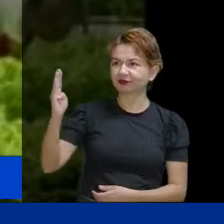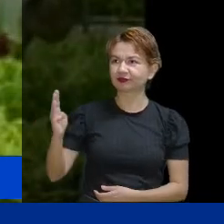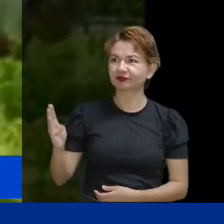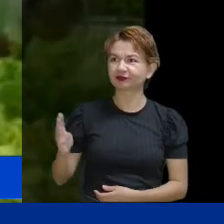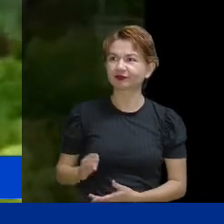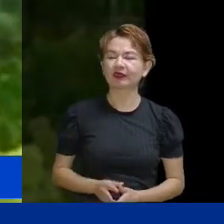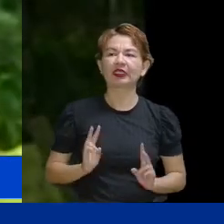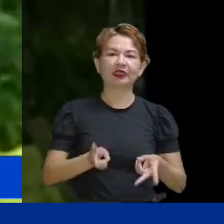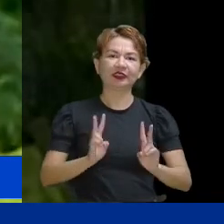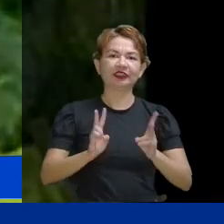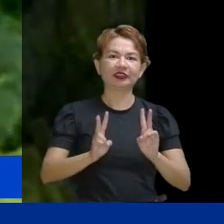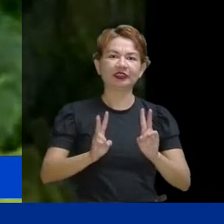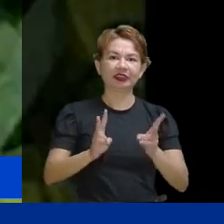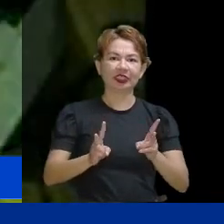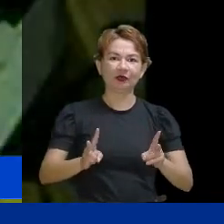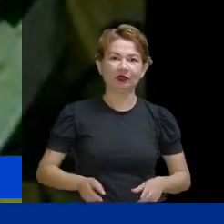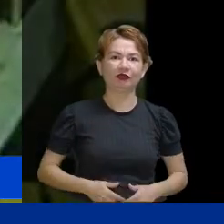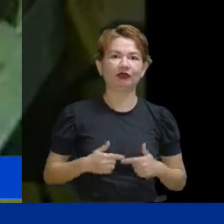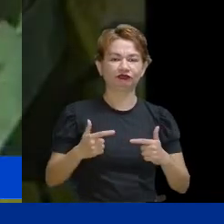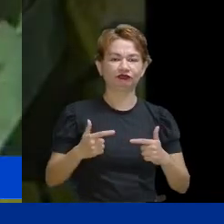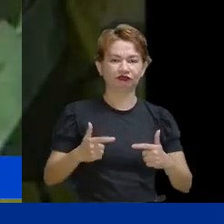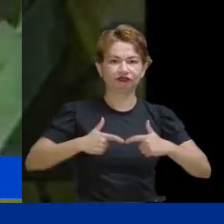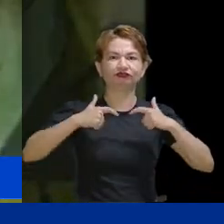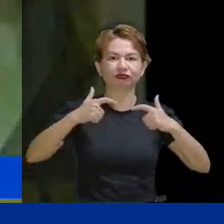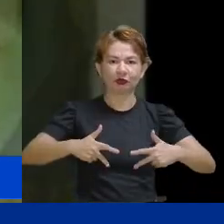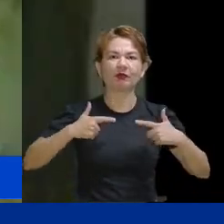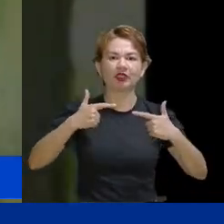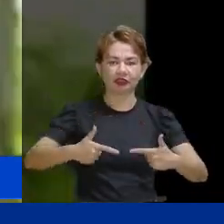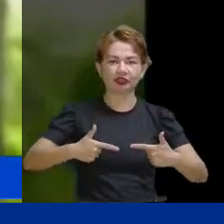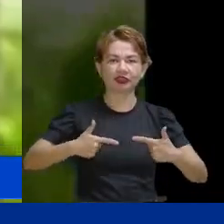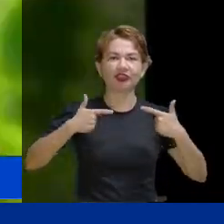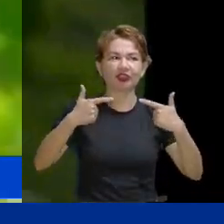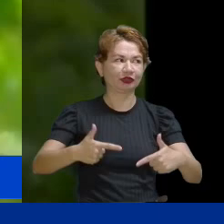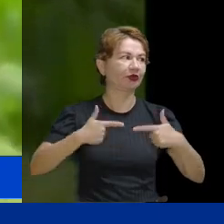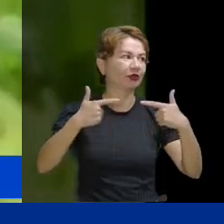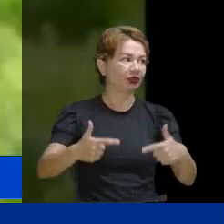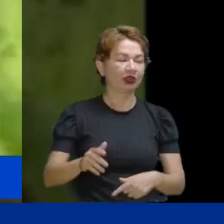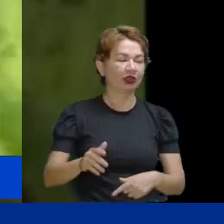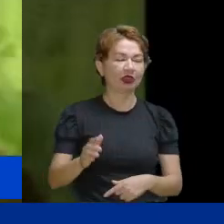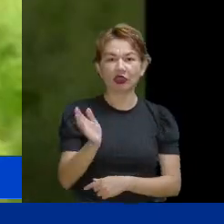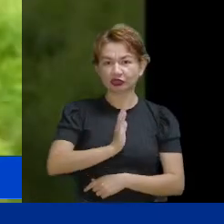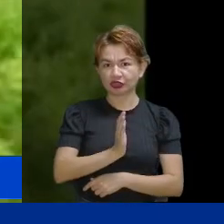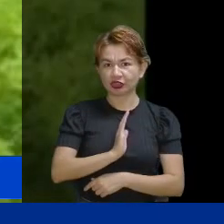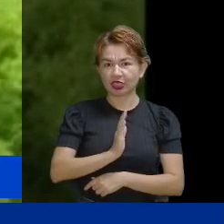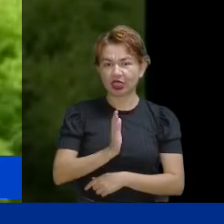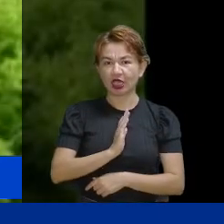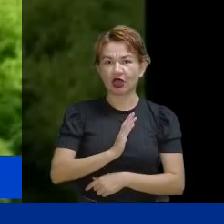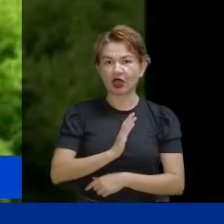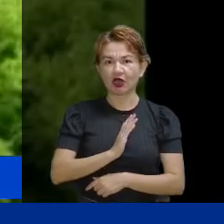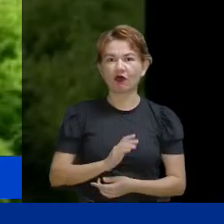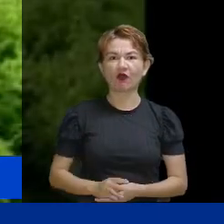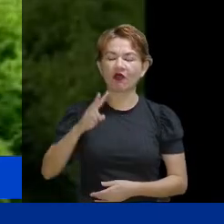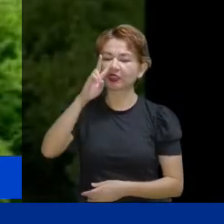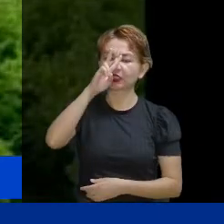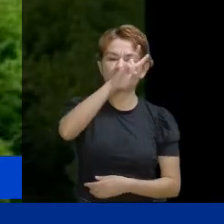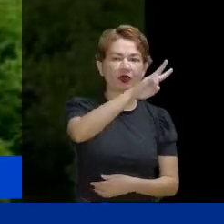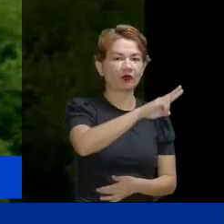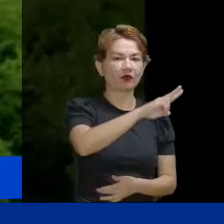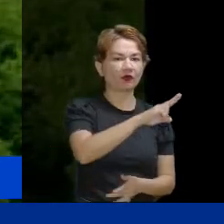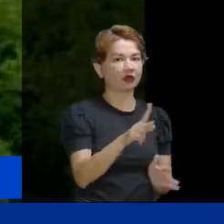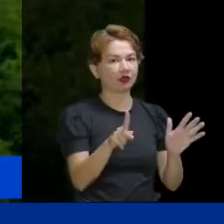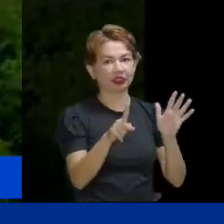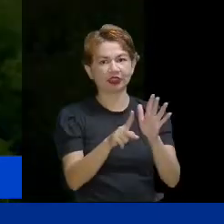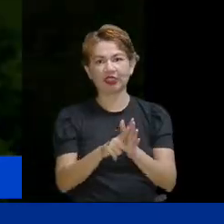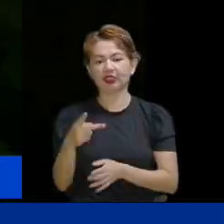brasileiro, seja sempre o teu grito partido de leal